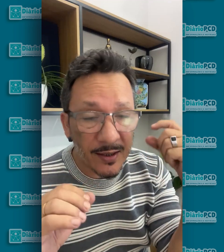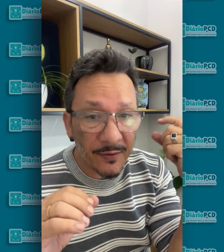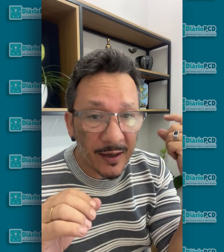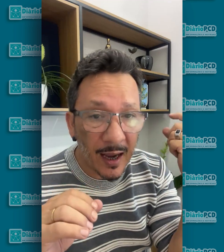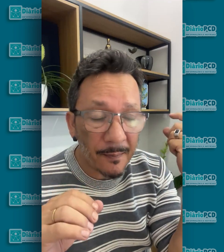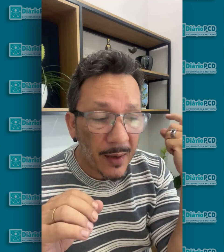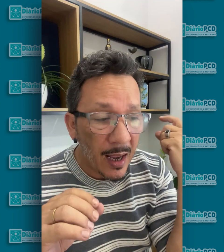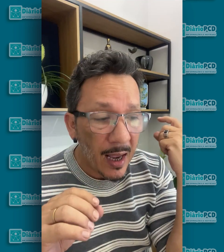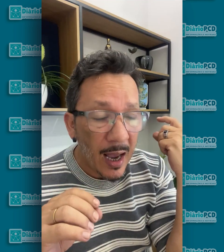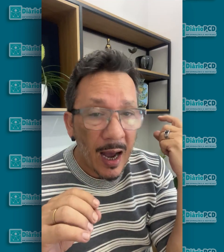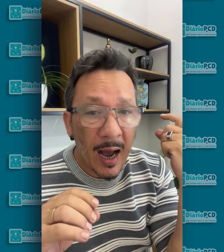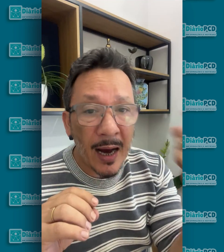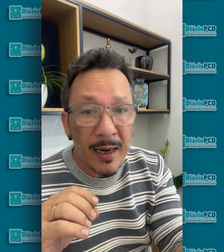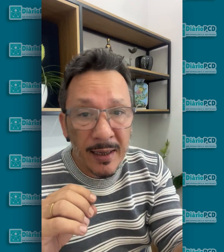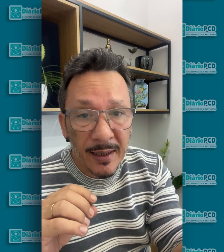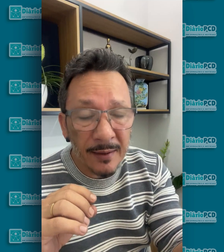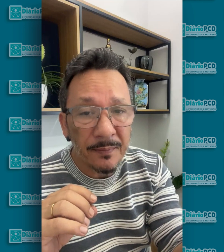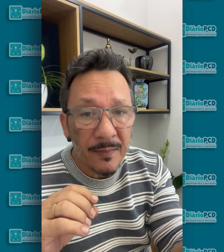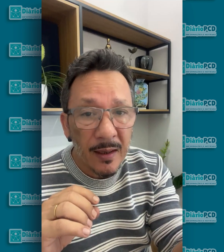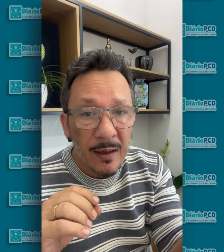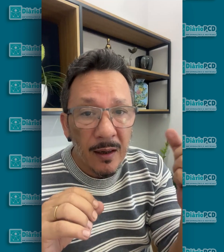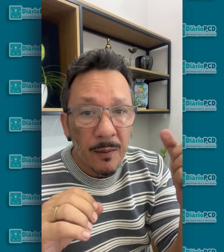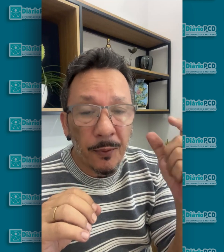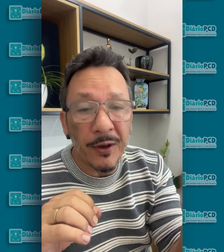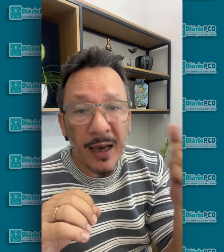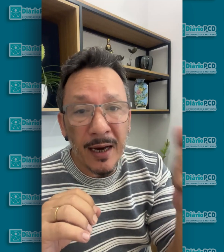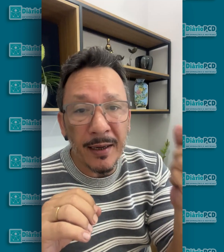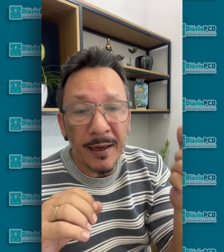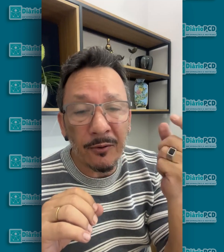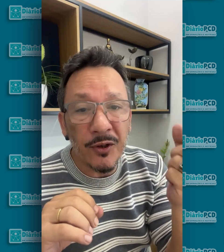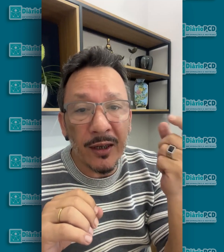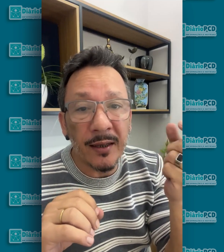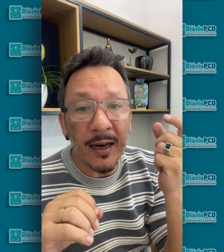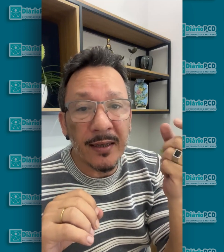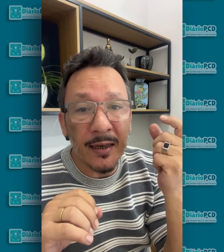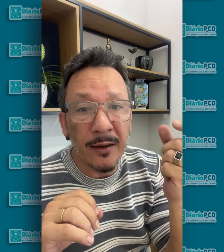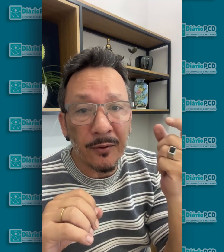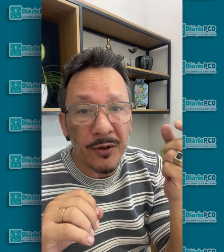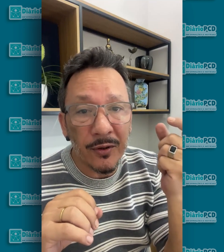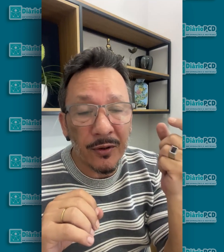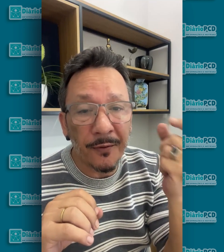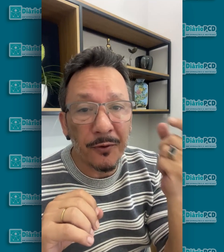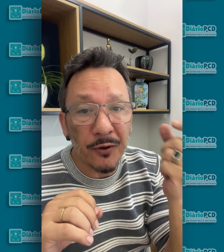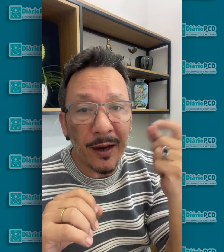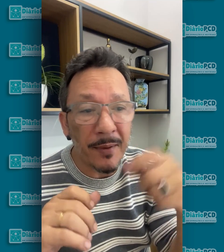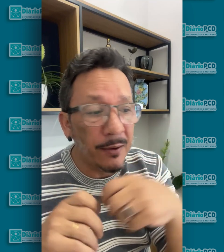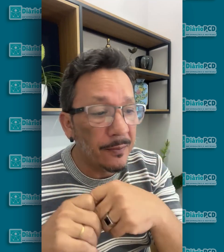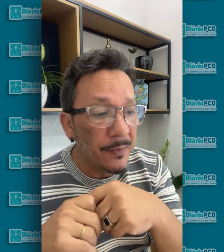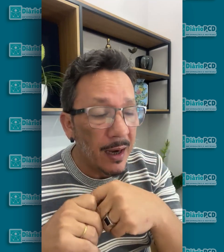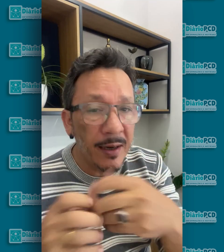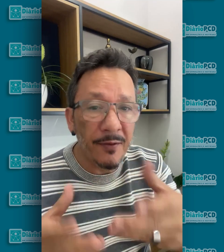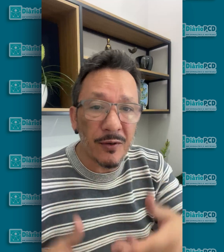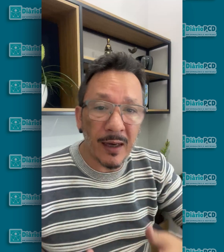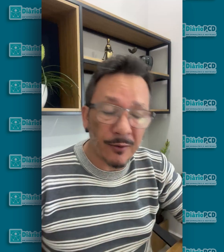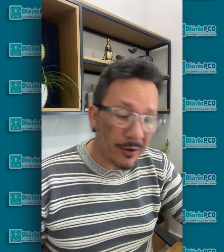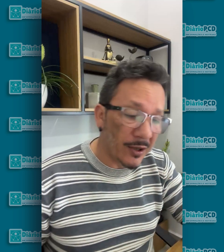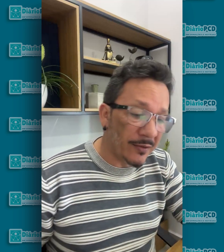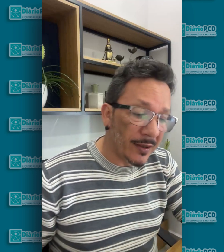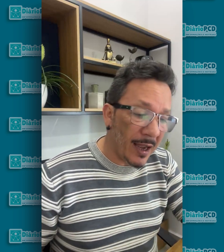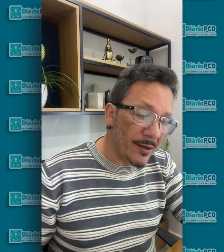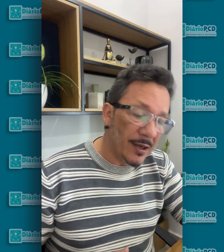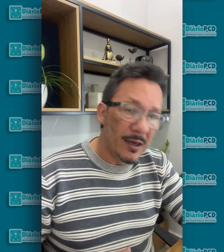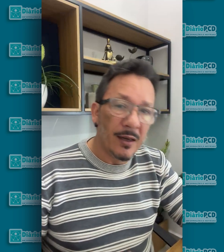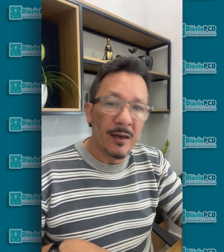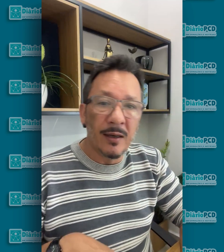lugar, desclassificar a ANIA, porque a ANIA não tinha 3 anos de funcionamento. A ANIA fez um relatório